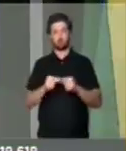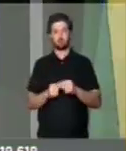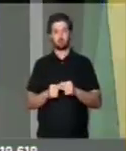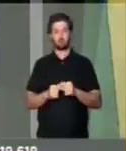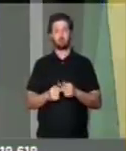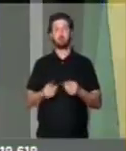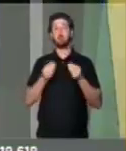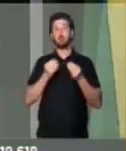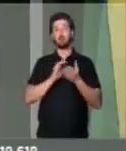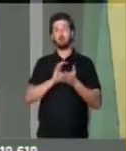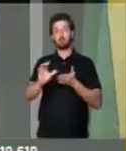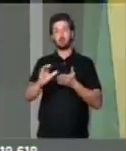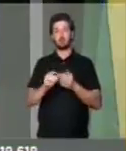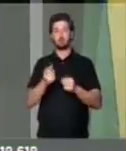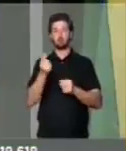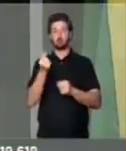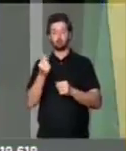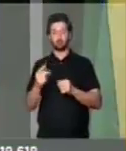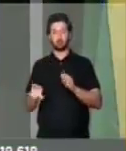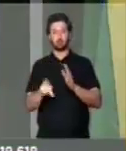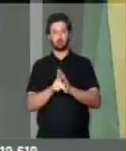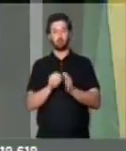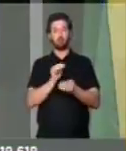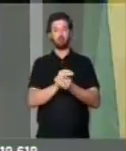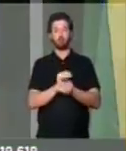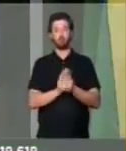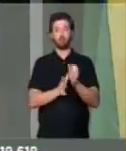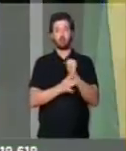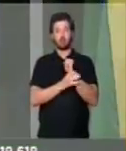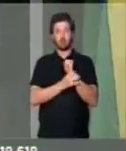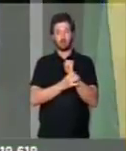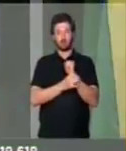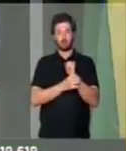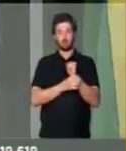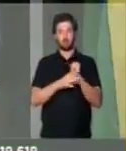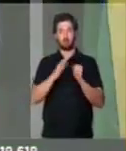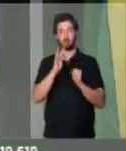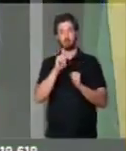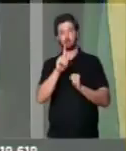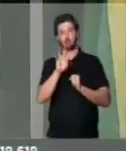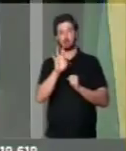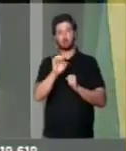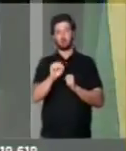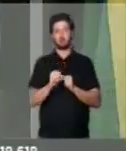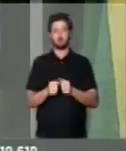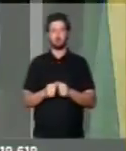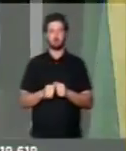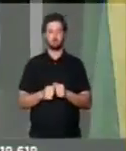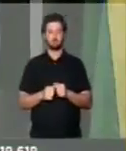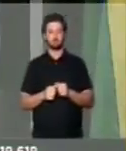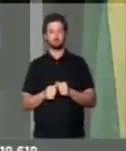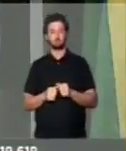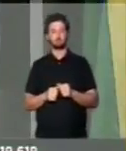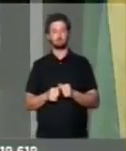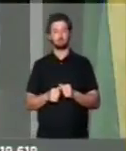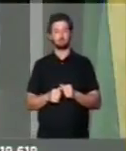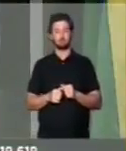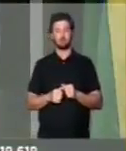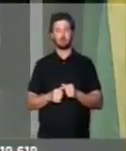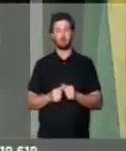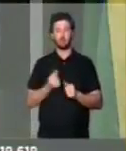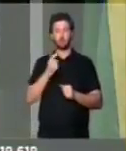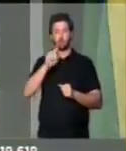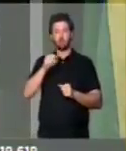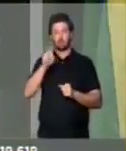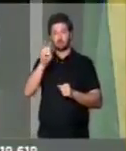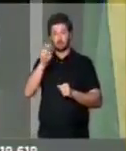para financiamento com recursos do Fundo de Garantia por Tempo de Serviço. Para a faixa de 1,5